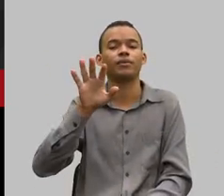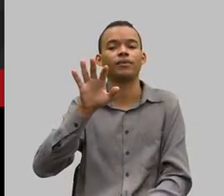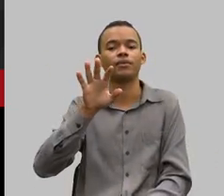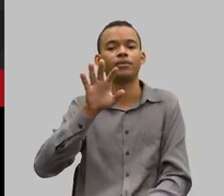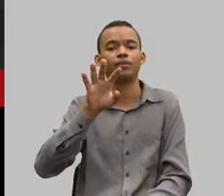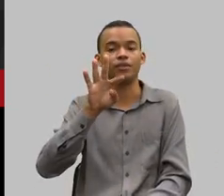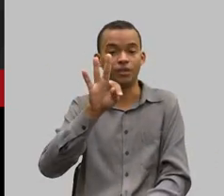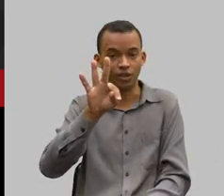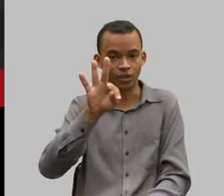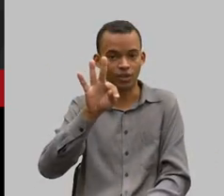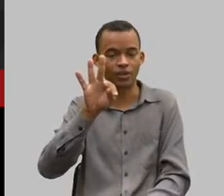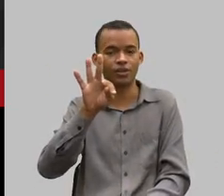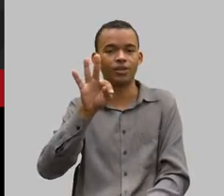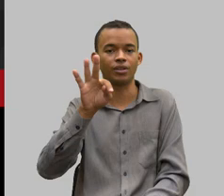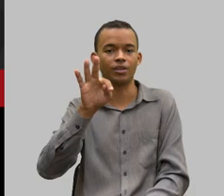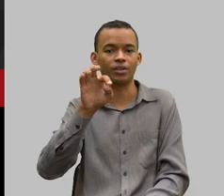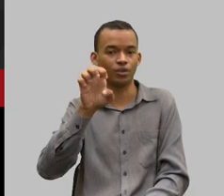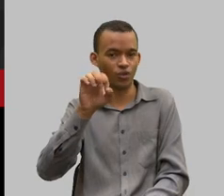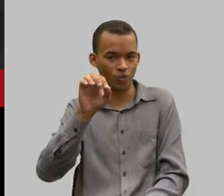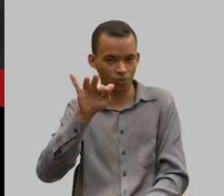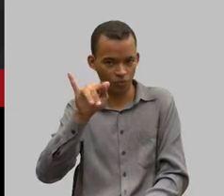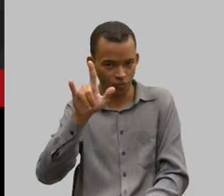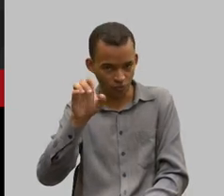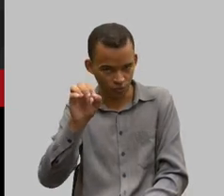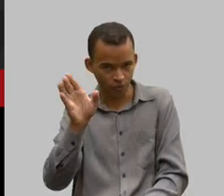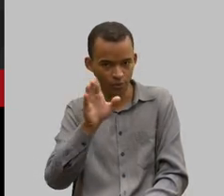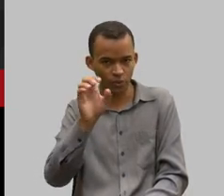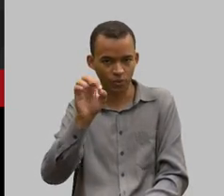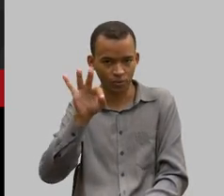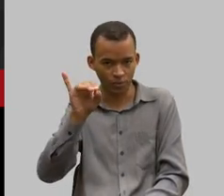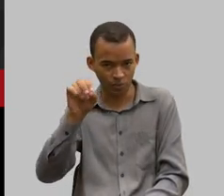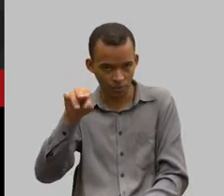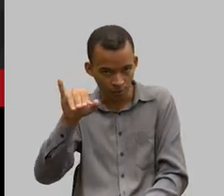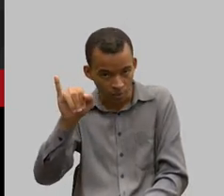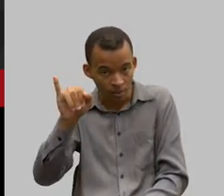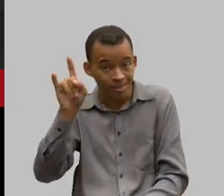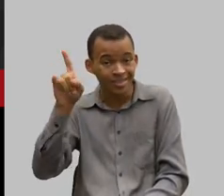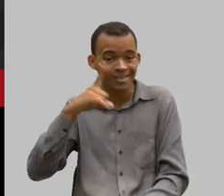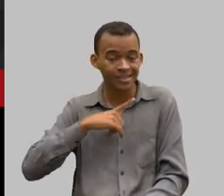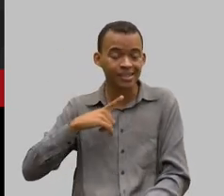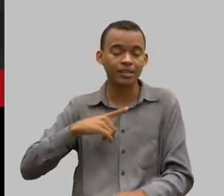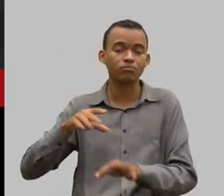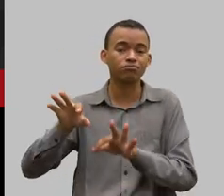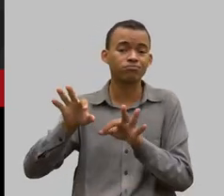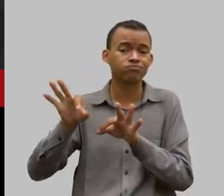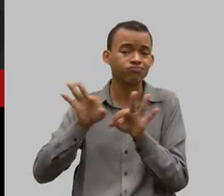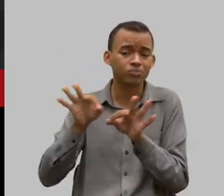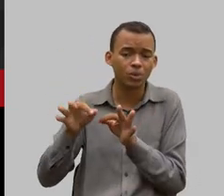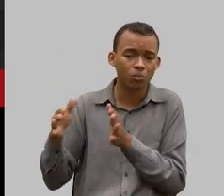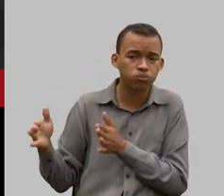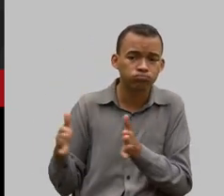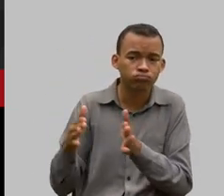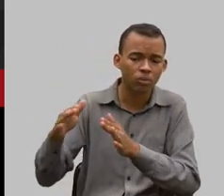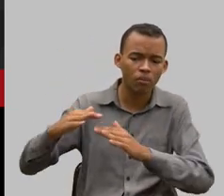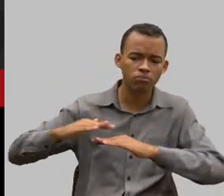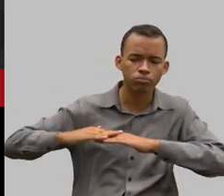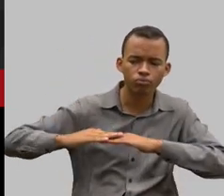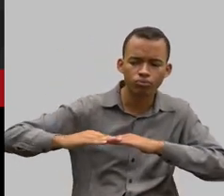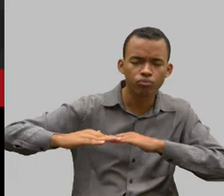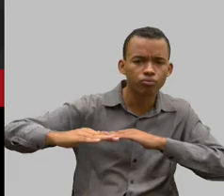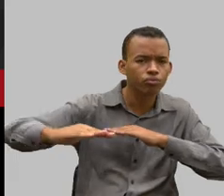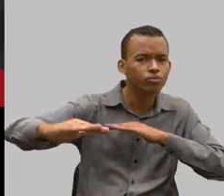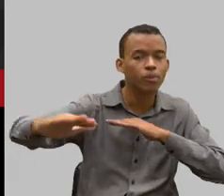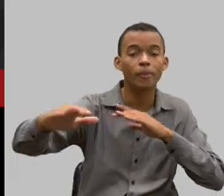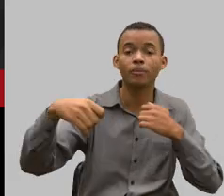nas estradas as nossas estradas lá que liga as regiões todas asfaltadas era isso queria ser o mais breve